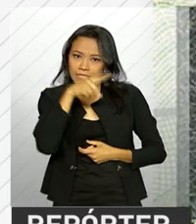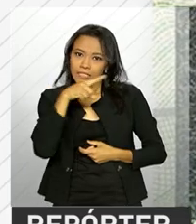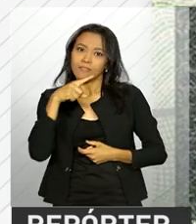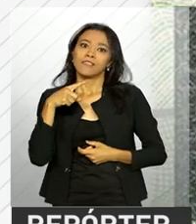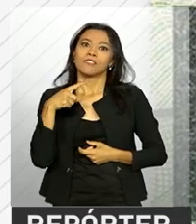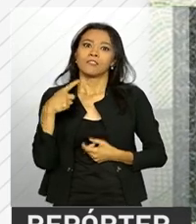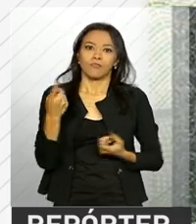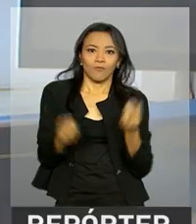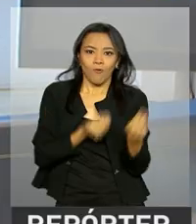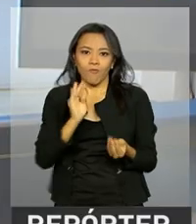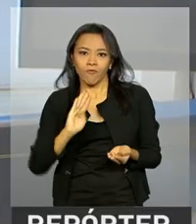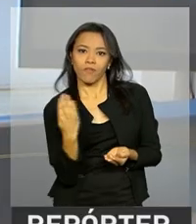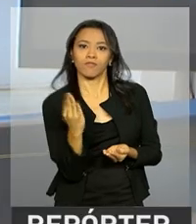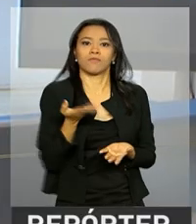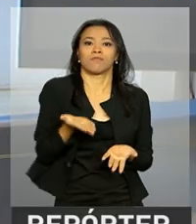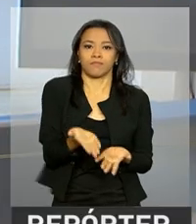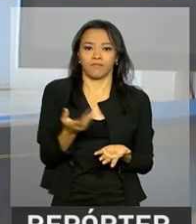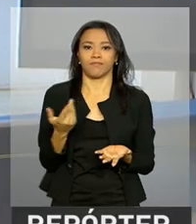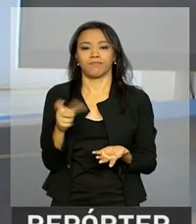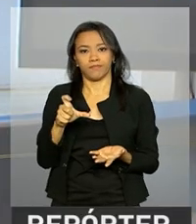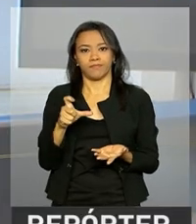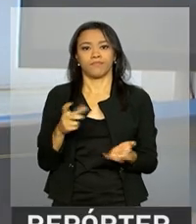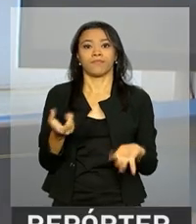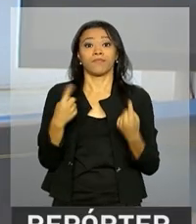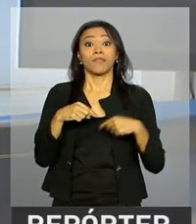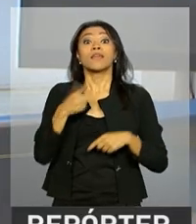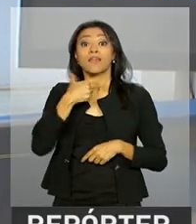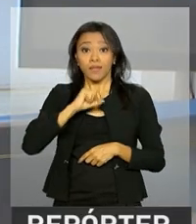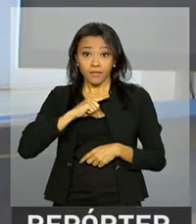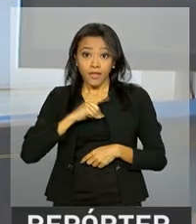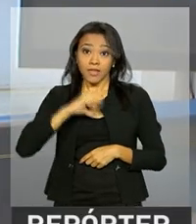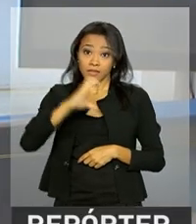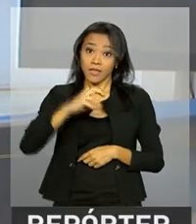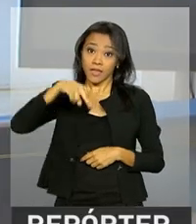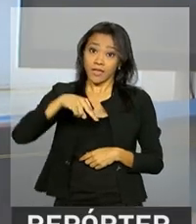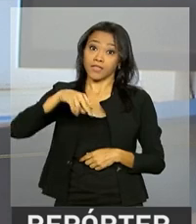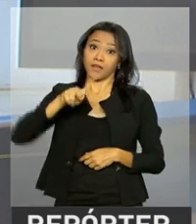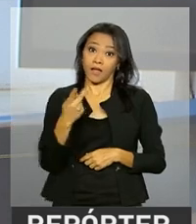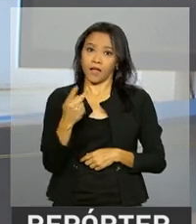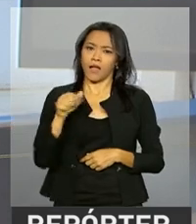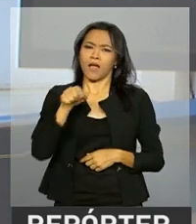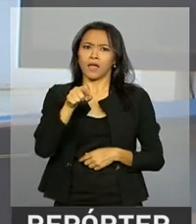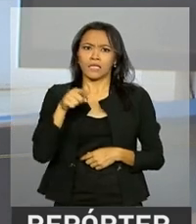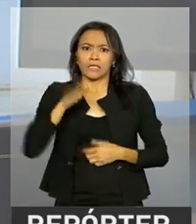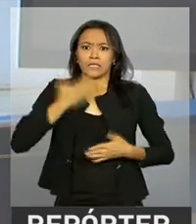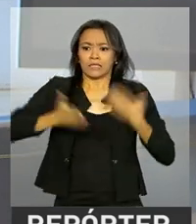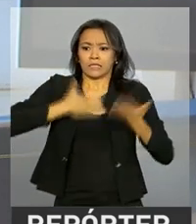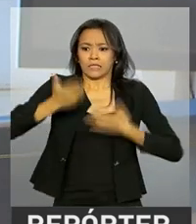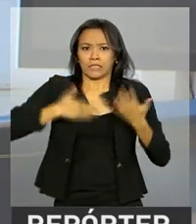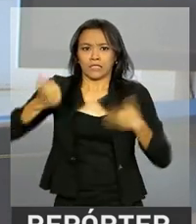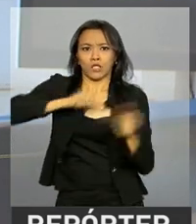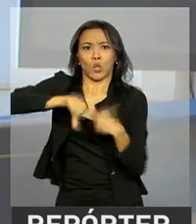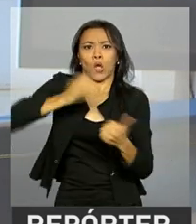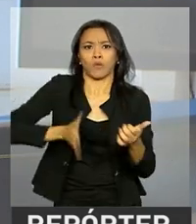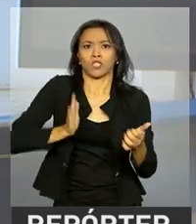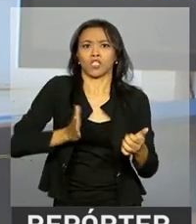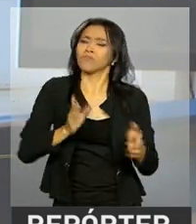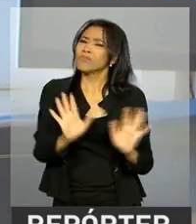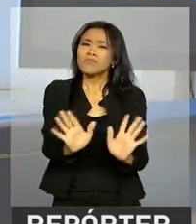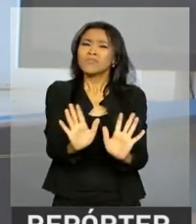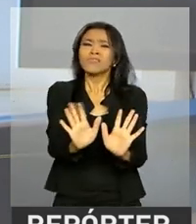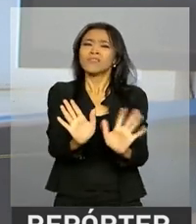falsificações e que tem a CNH dentro da validade pode ficar tranquilo ela não vai ser não vai ser preciso